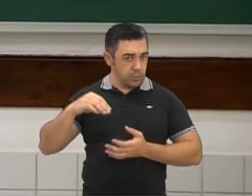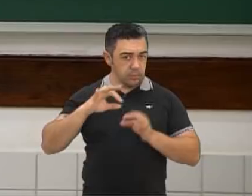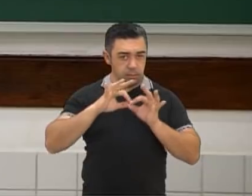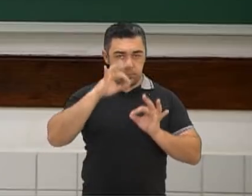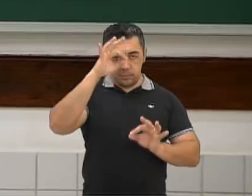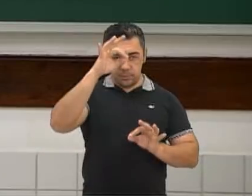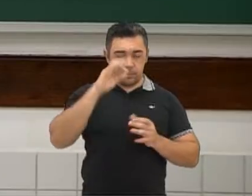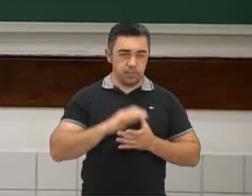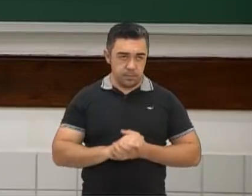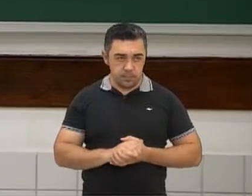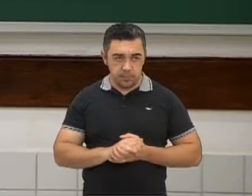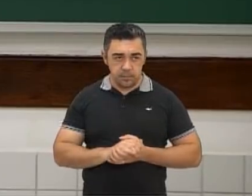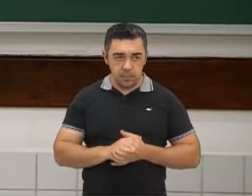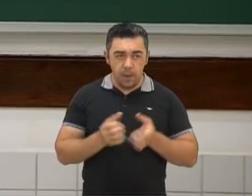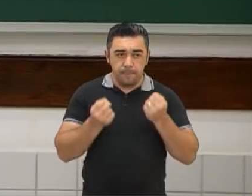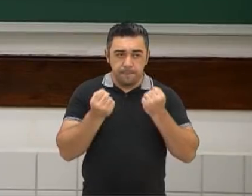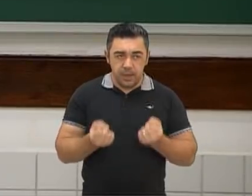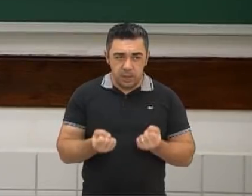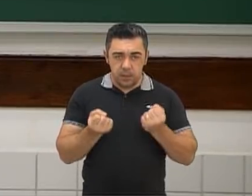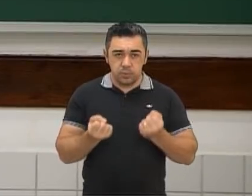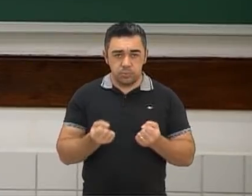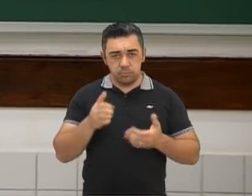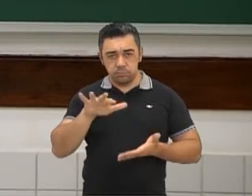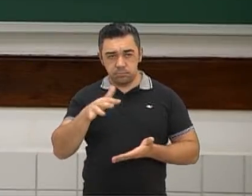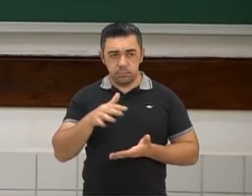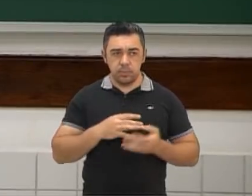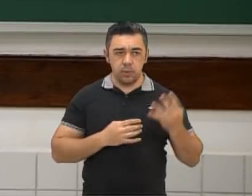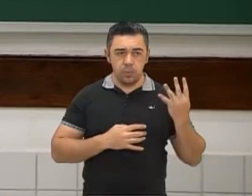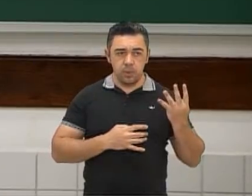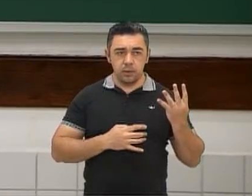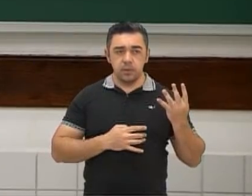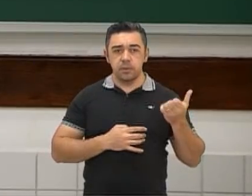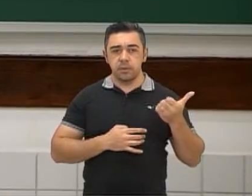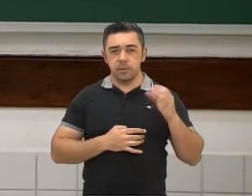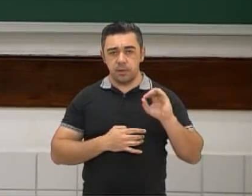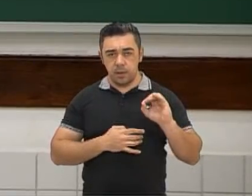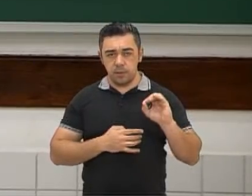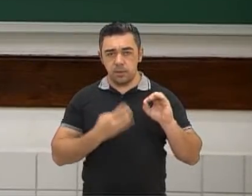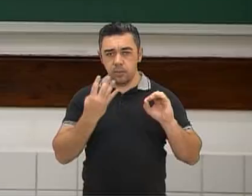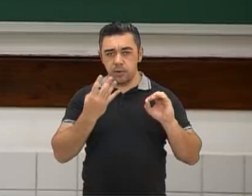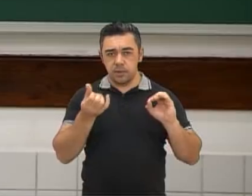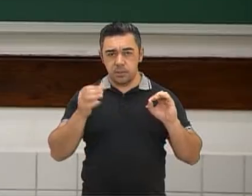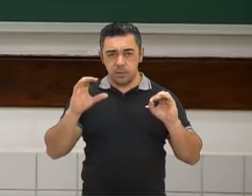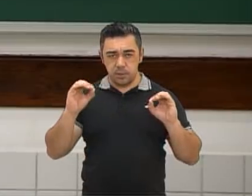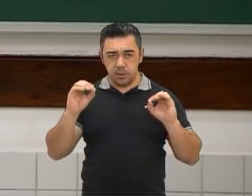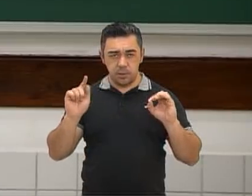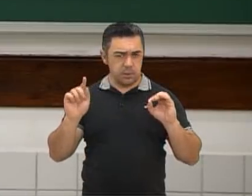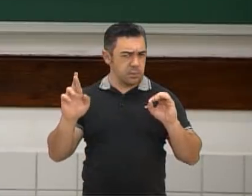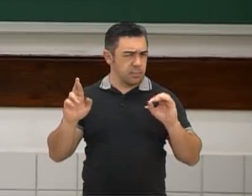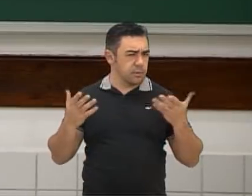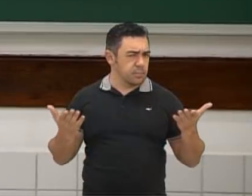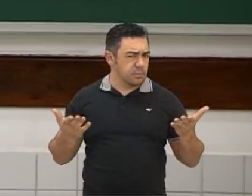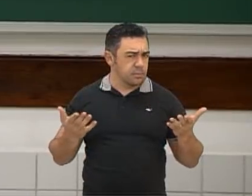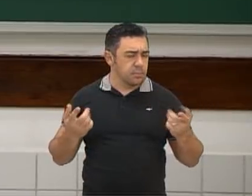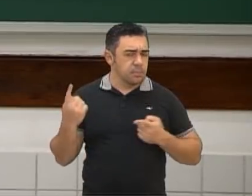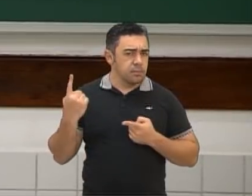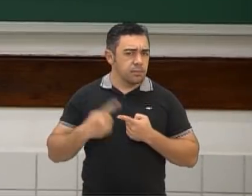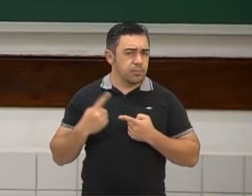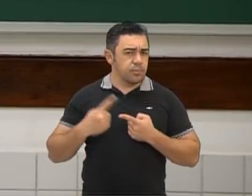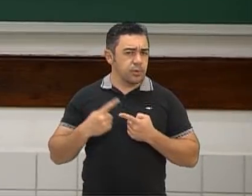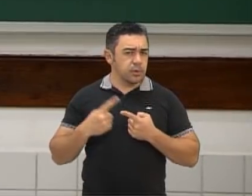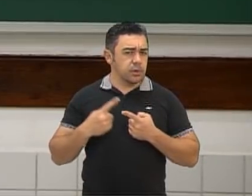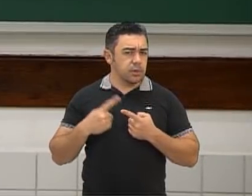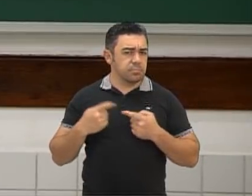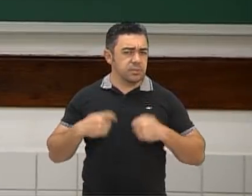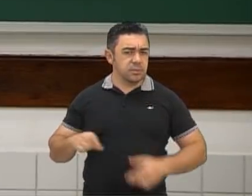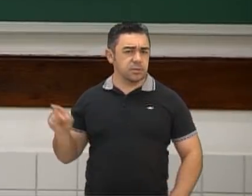sentido aqui. E o peso pode variar de 410 a 460 gramas. Mas, afinal de contas, por que a bola